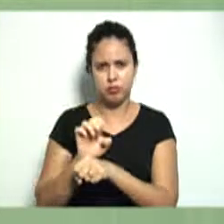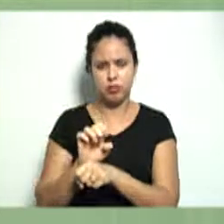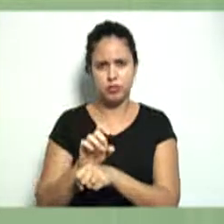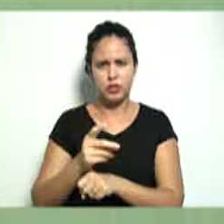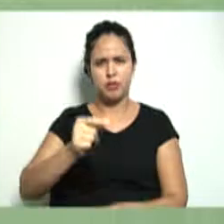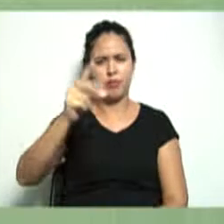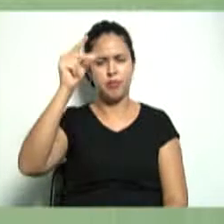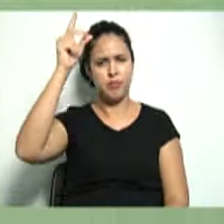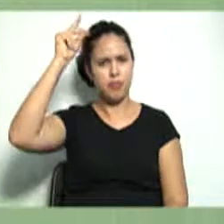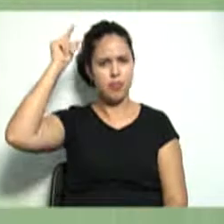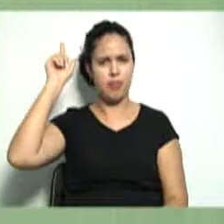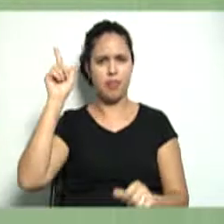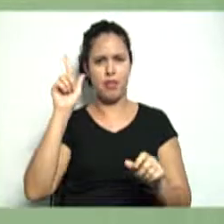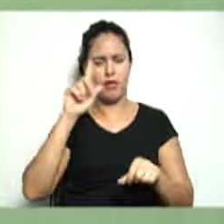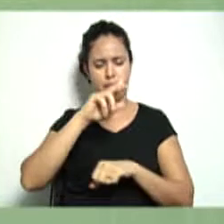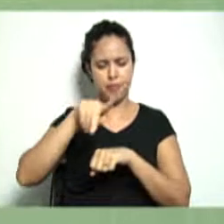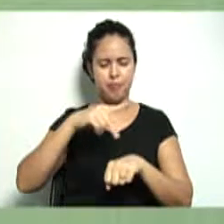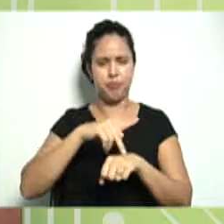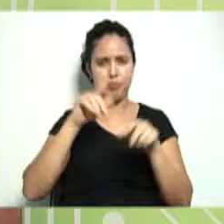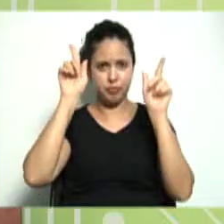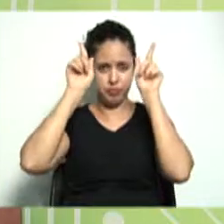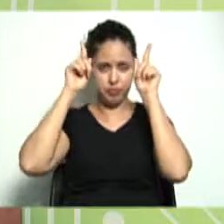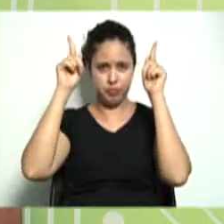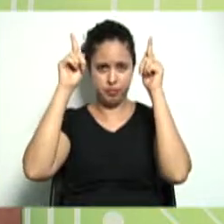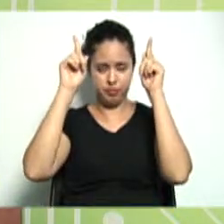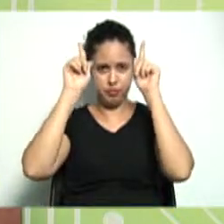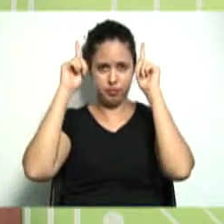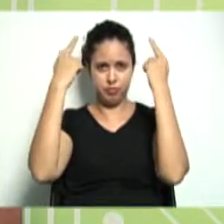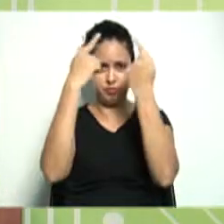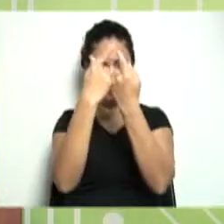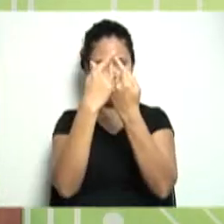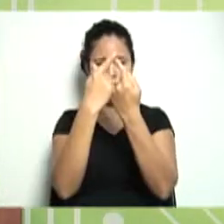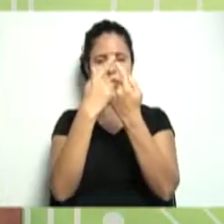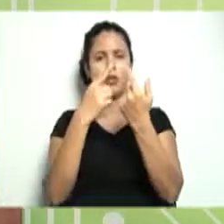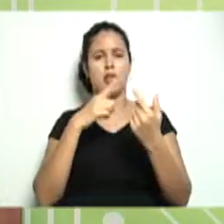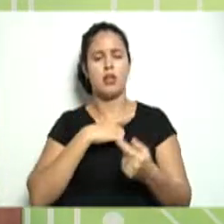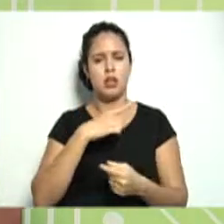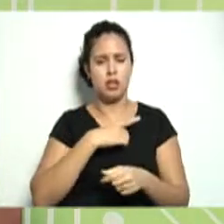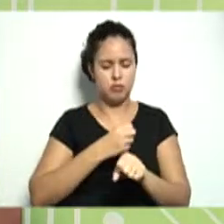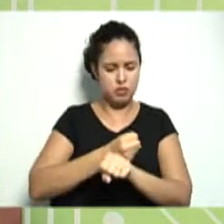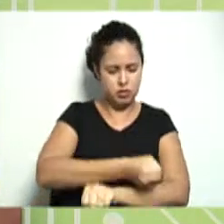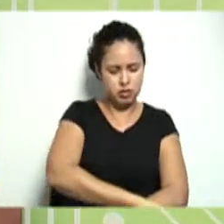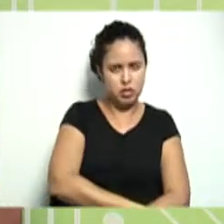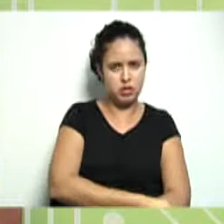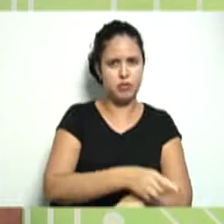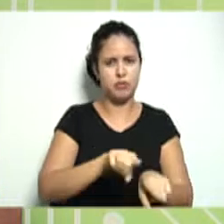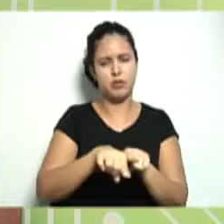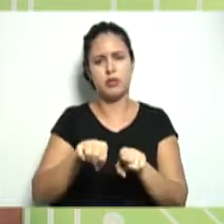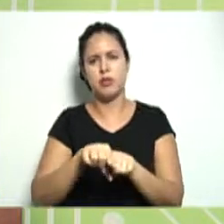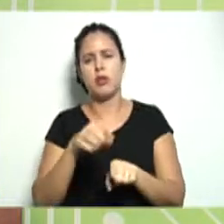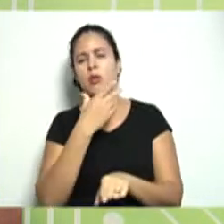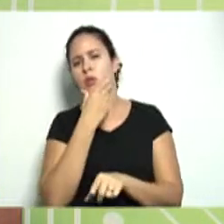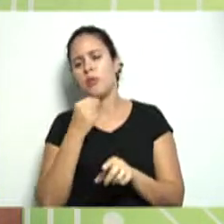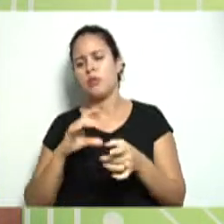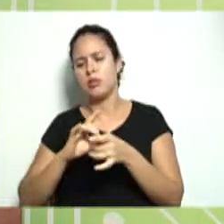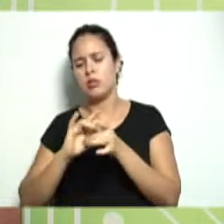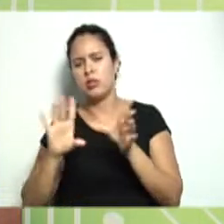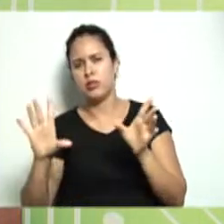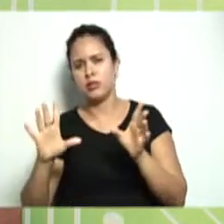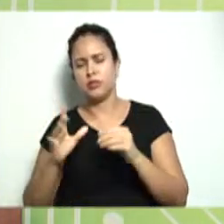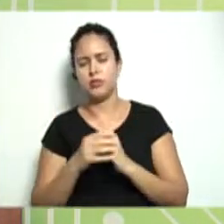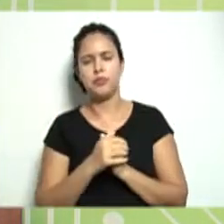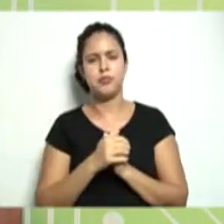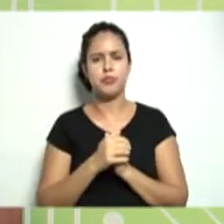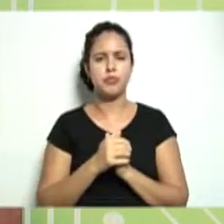exemplo, né, existiam os escravos e existiam os homens livres. E o que os homens livres faziam?